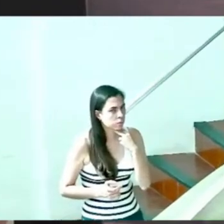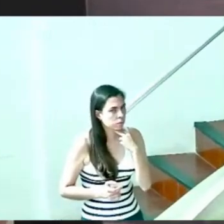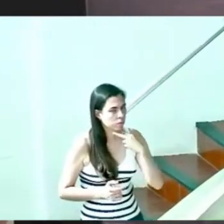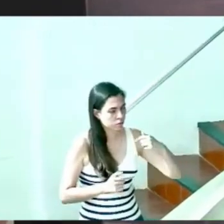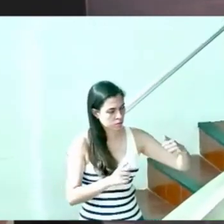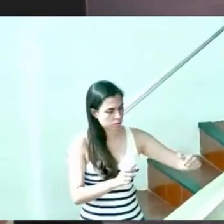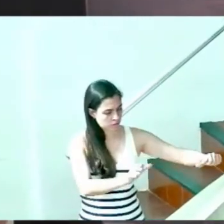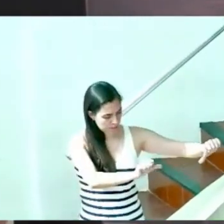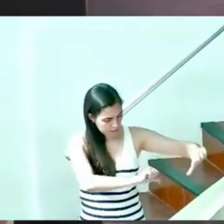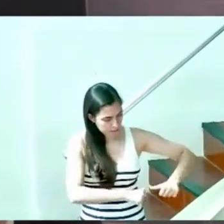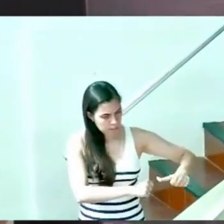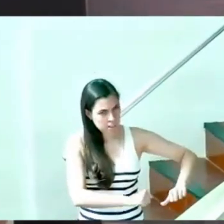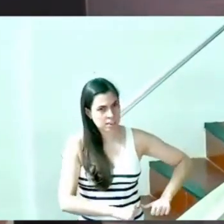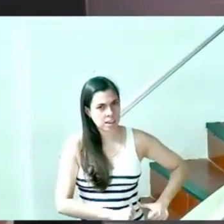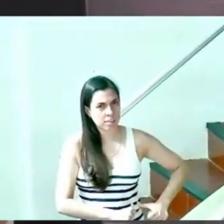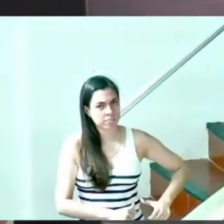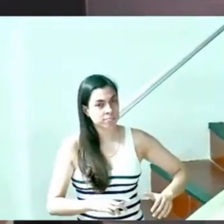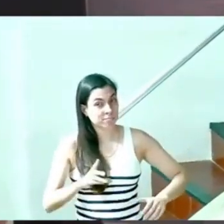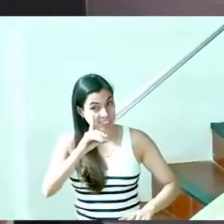Aqui Jesus nos ensina